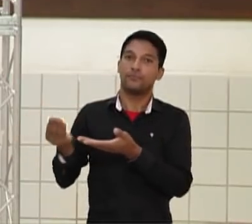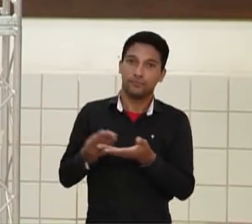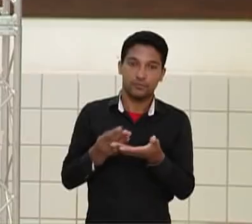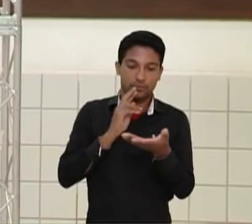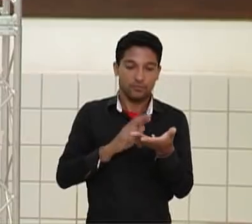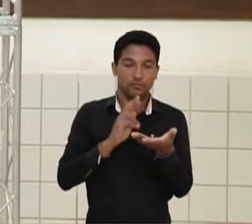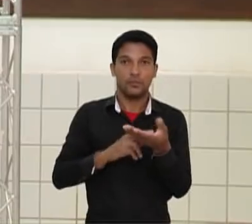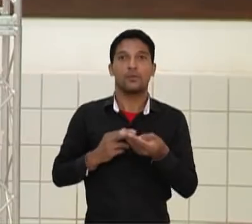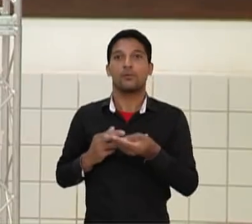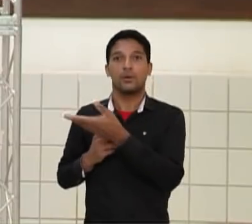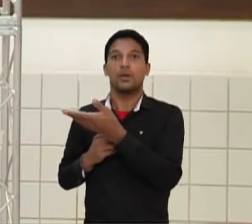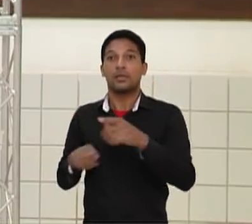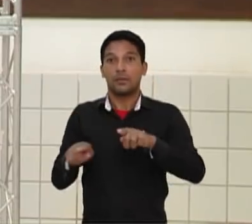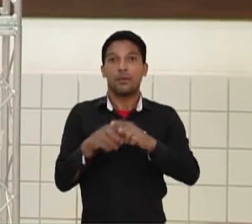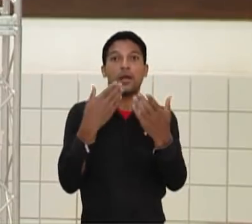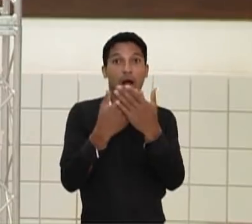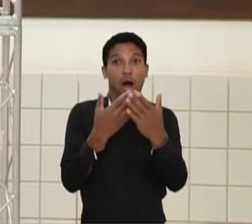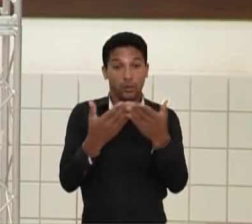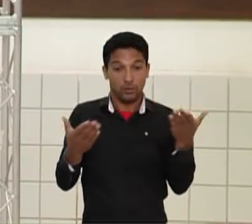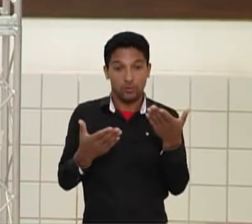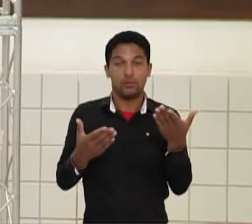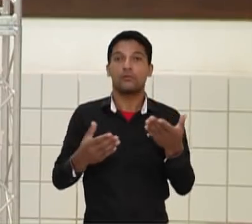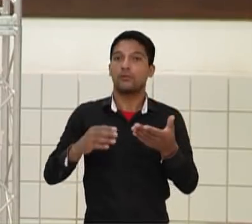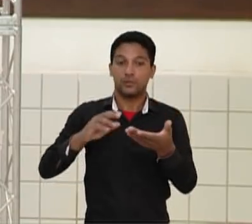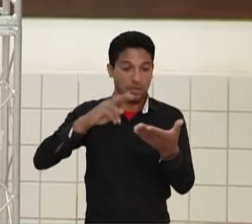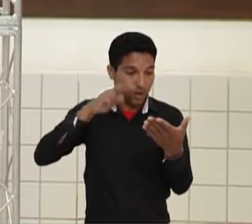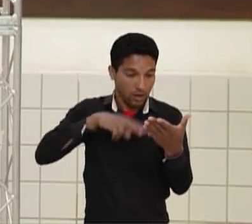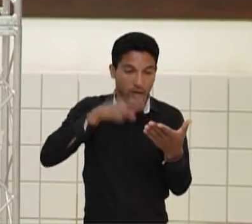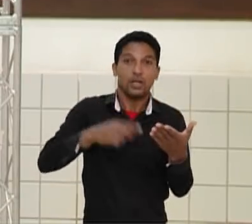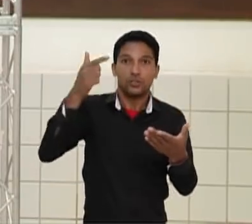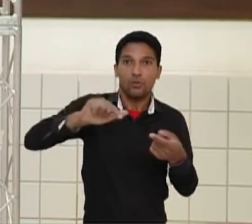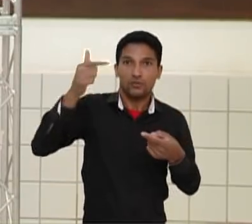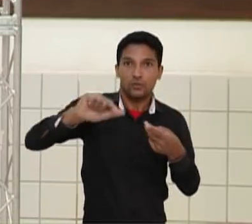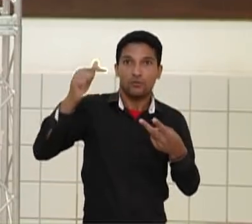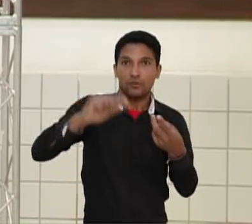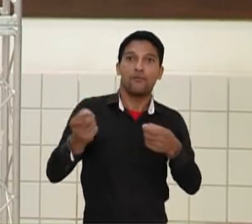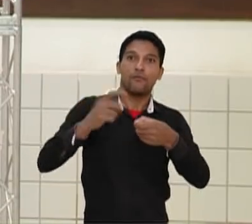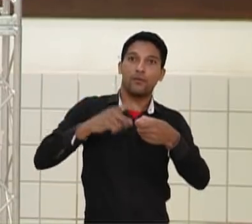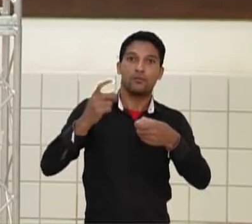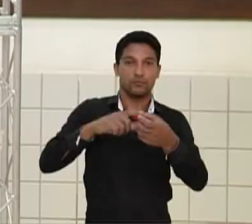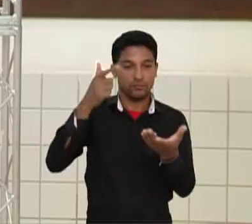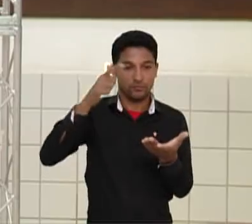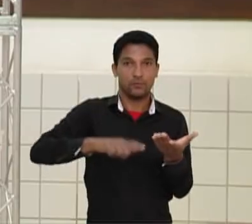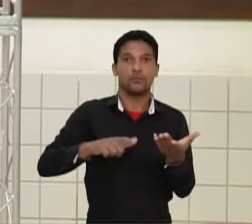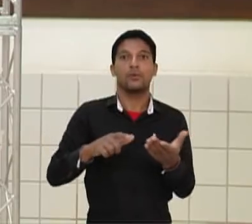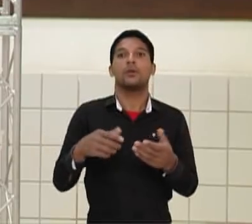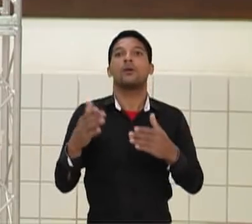reveja os exercícios e a gente volta com o estudo de quadriláteros na próxima aula. Até lá!